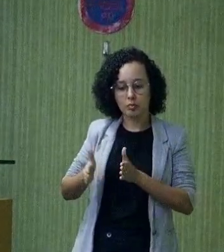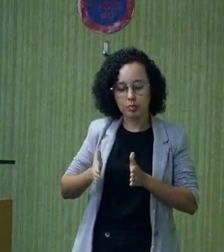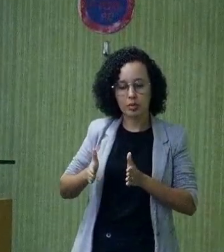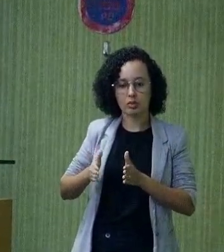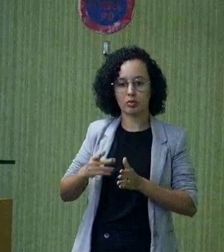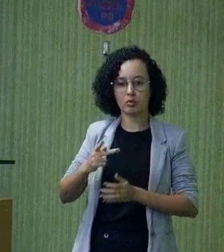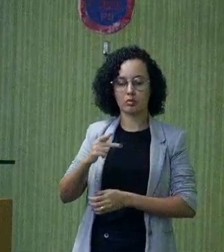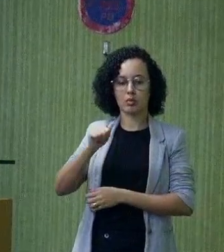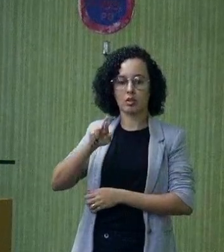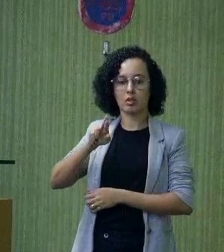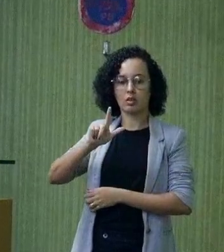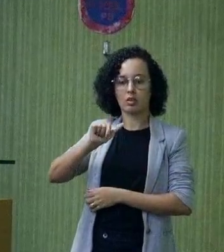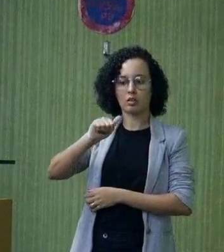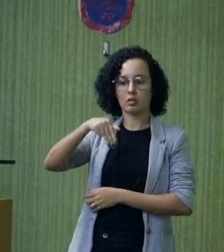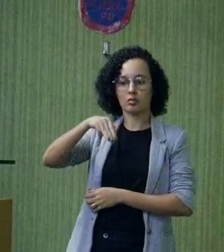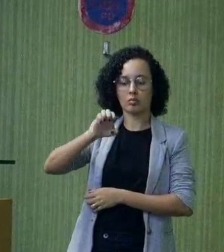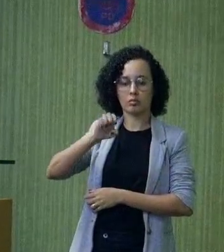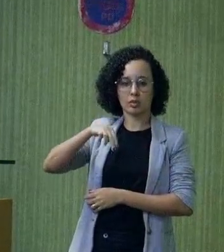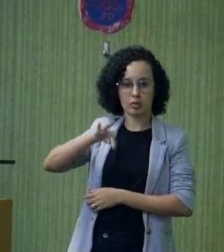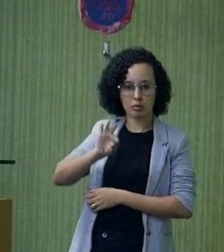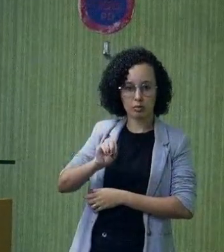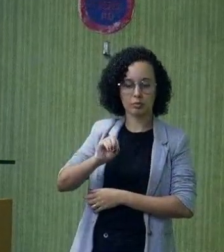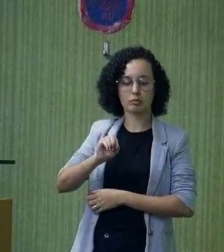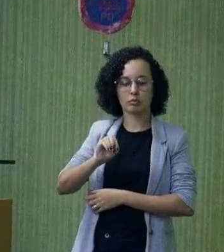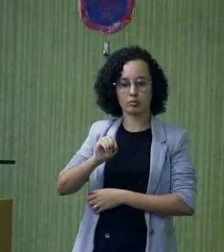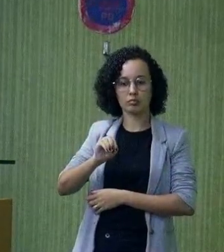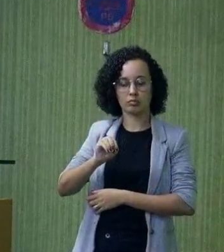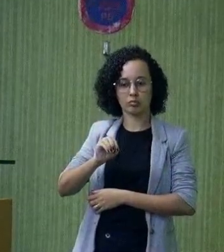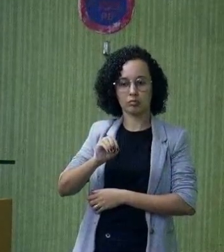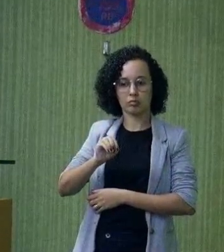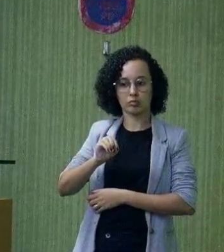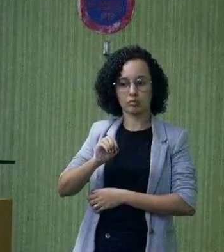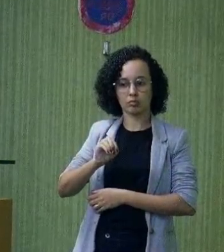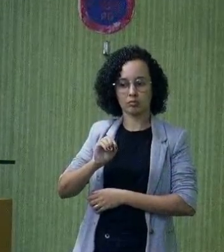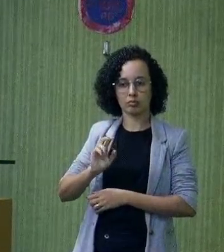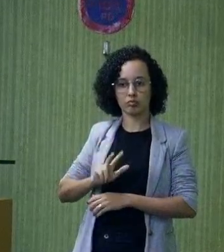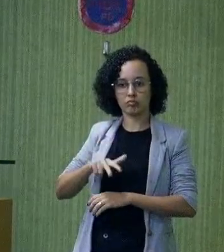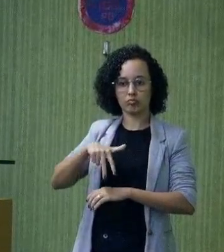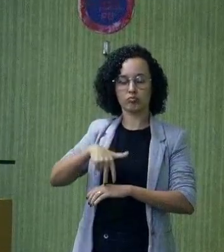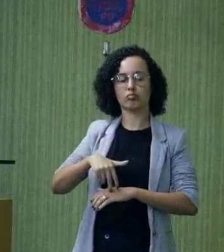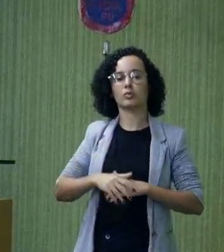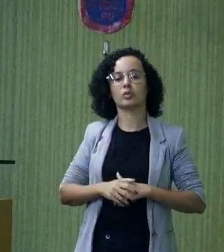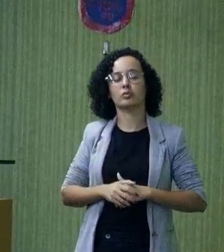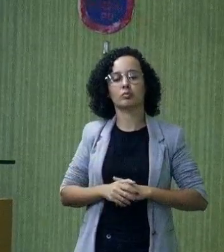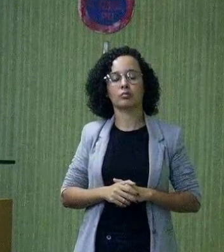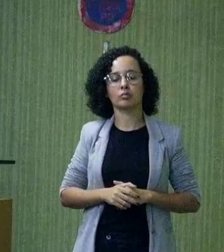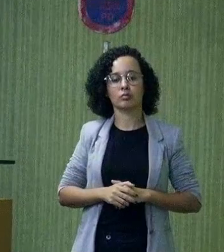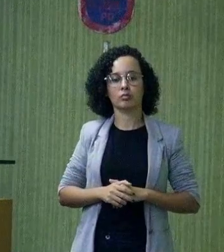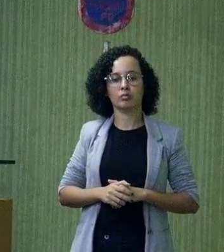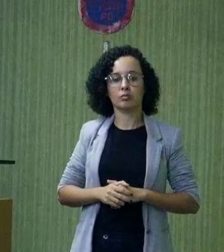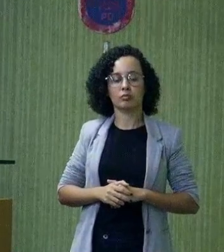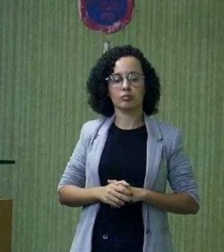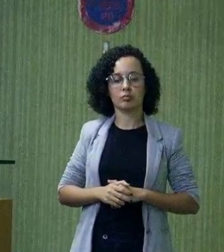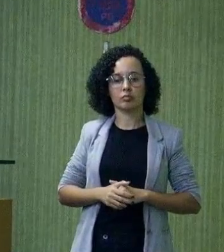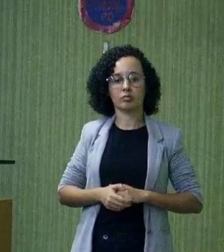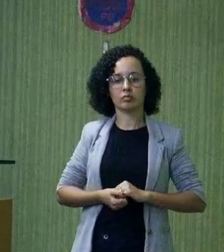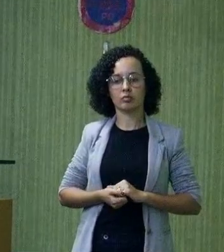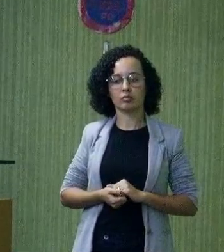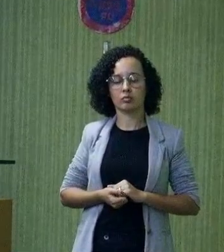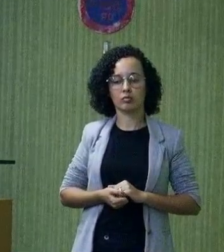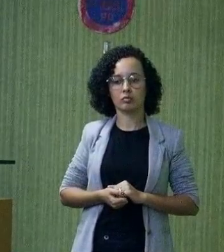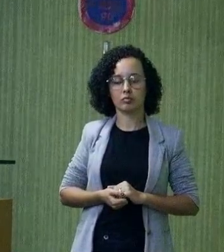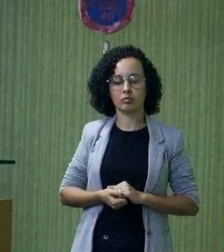é que precisa se pronunciar também onde tem a a representativ de todos os nossos segmentos sociais né E